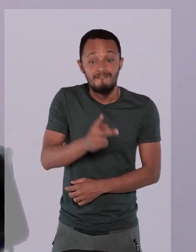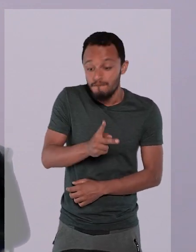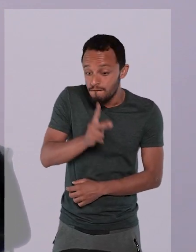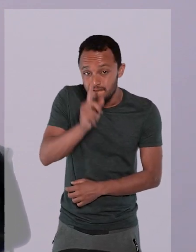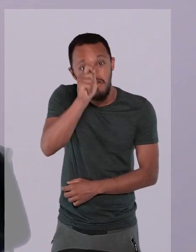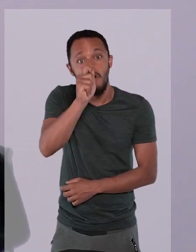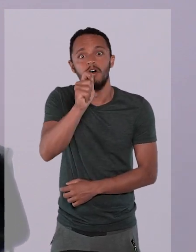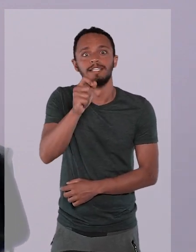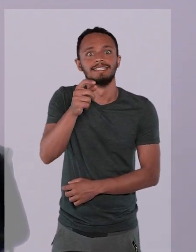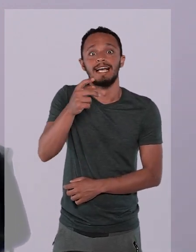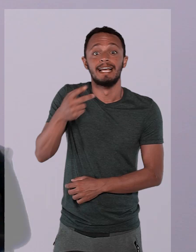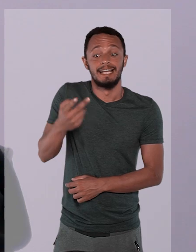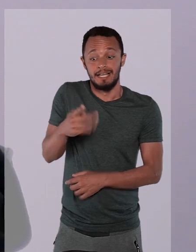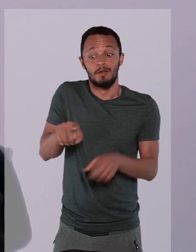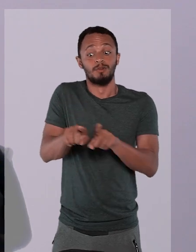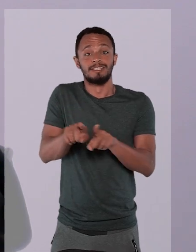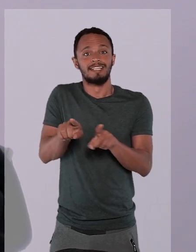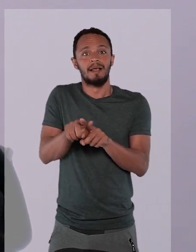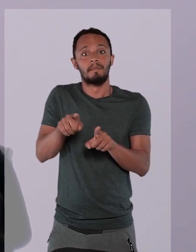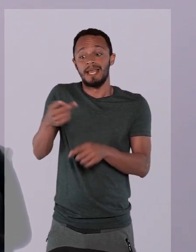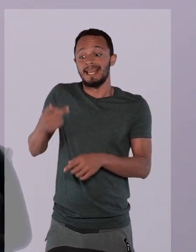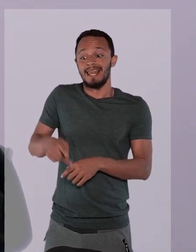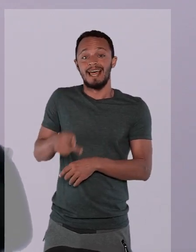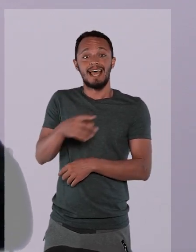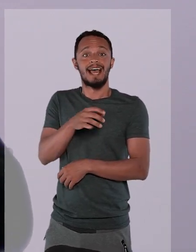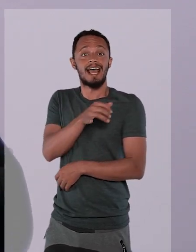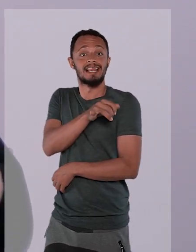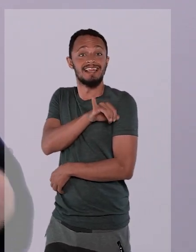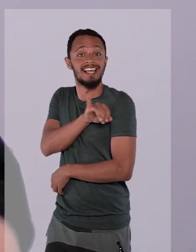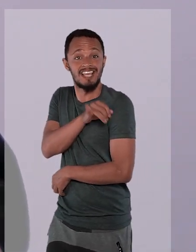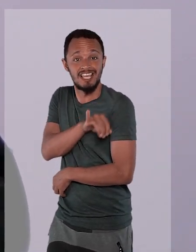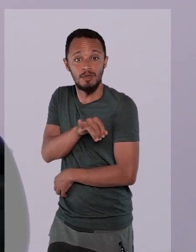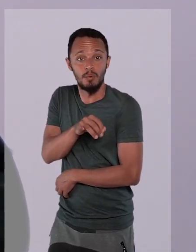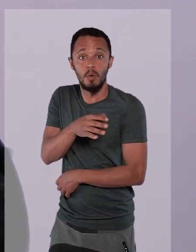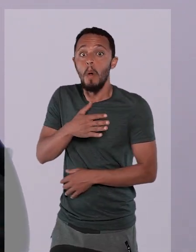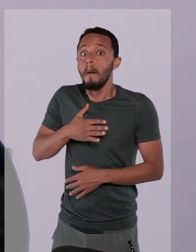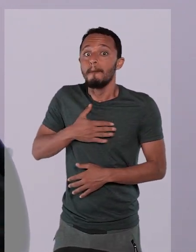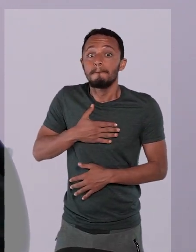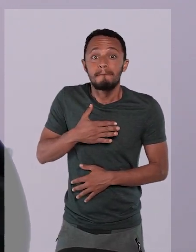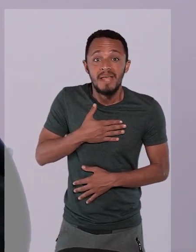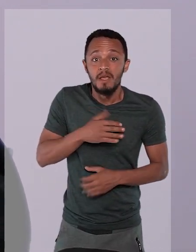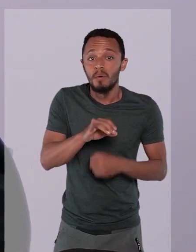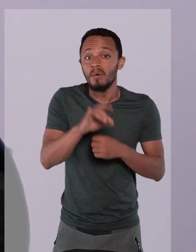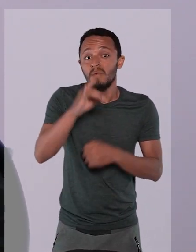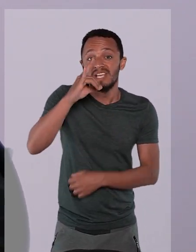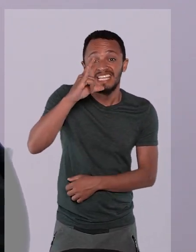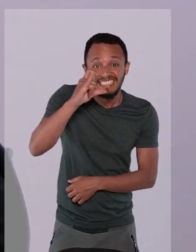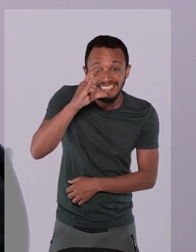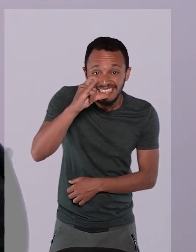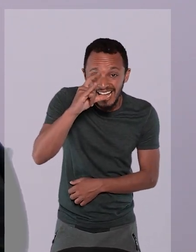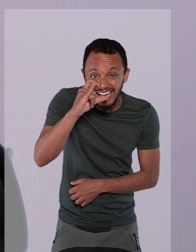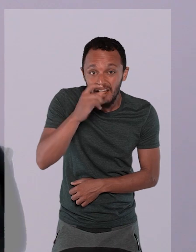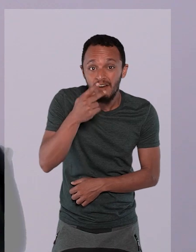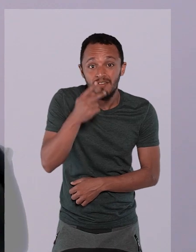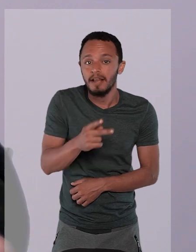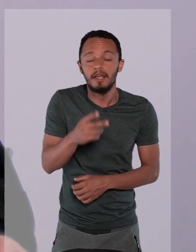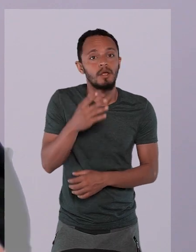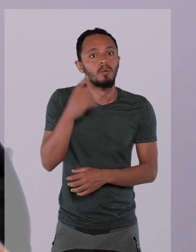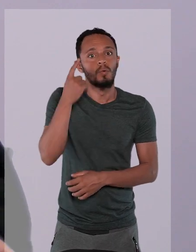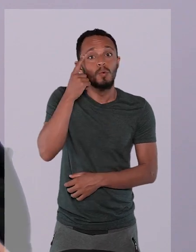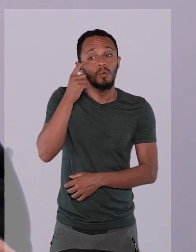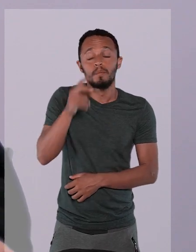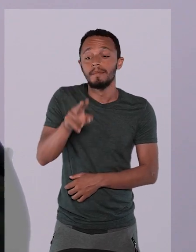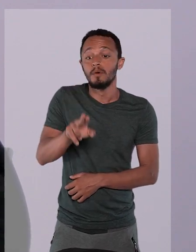momento, a minha rede social de Instagram foi assim, foi um negócio que eu nunca pensei